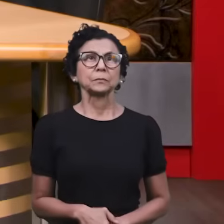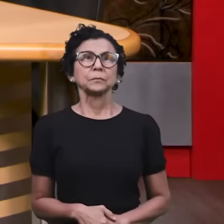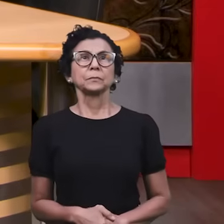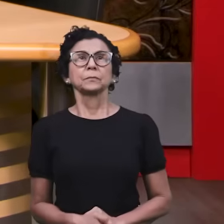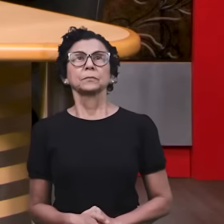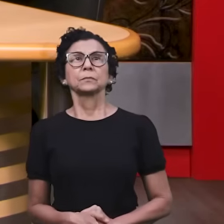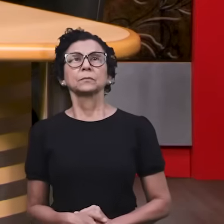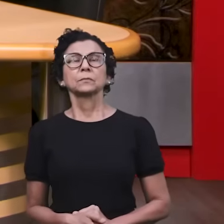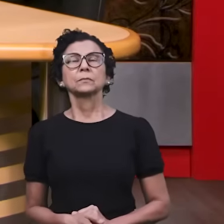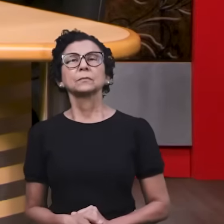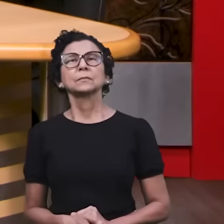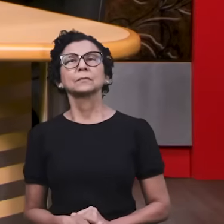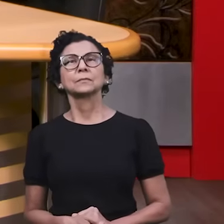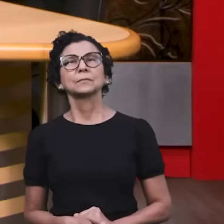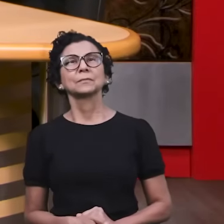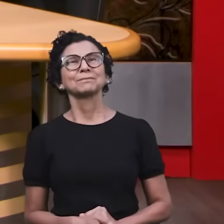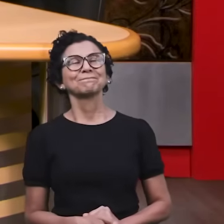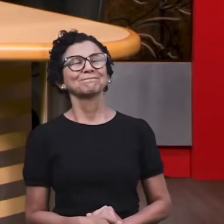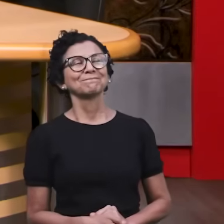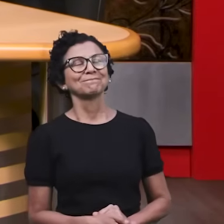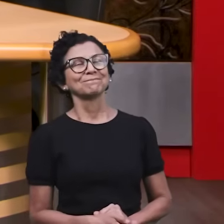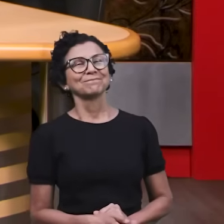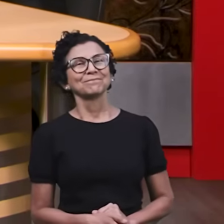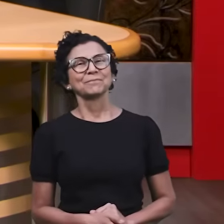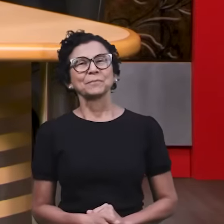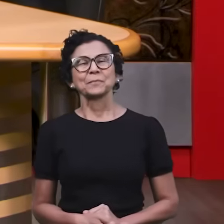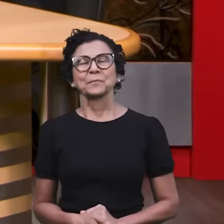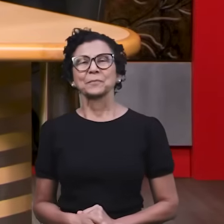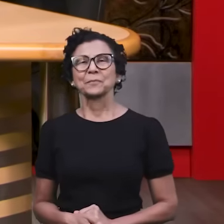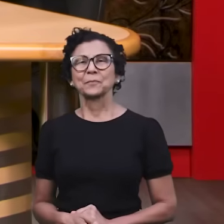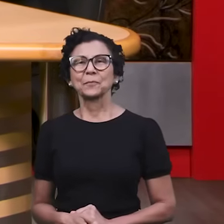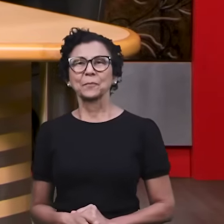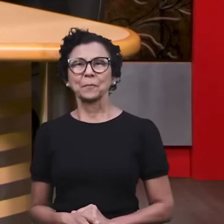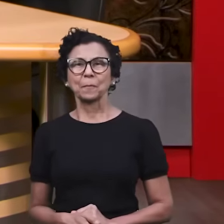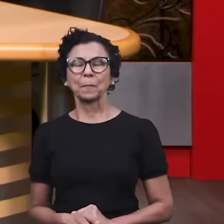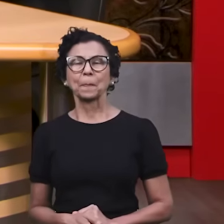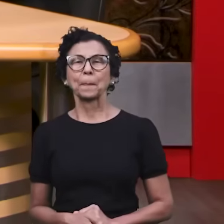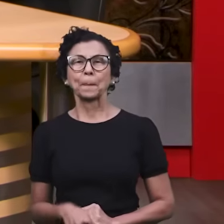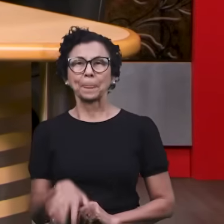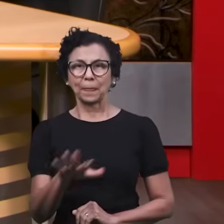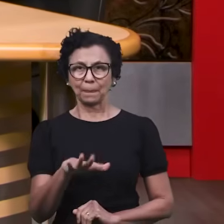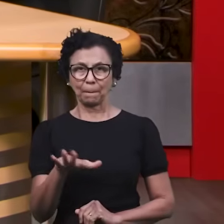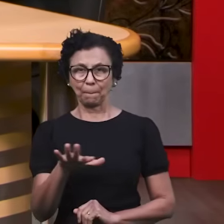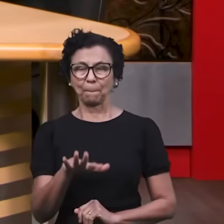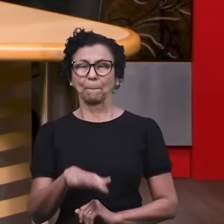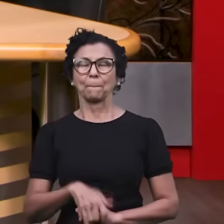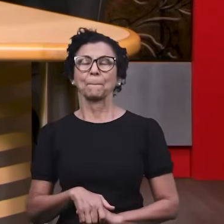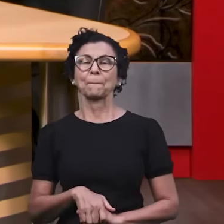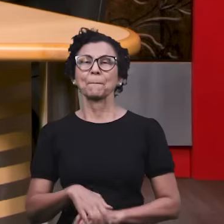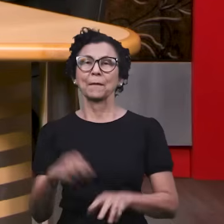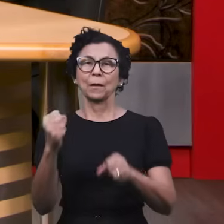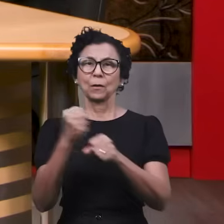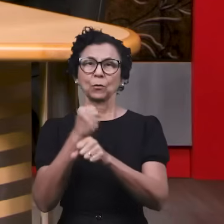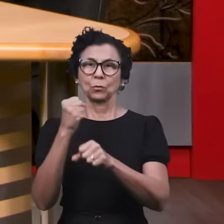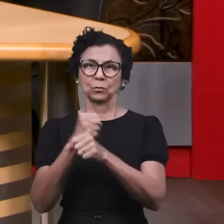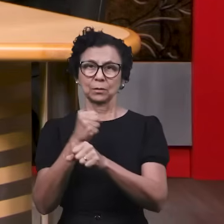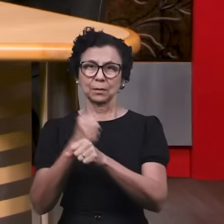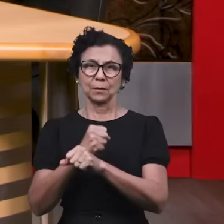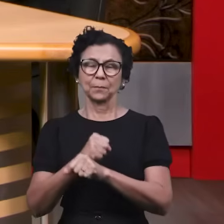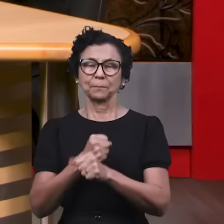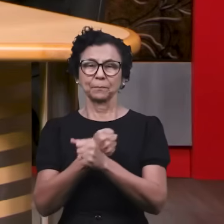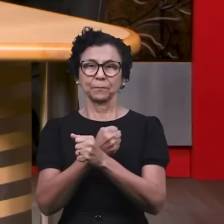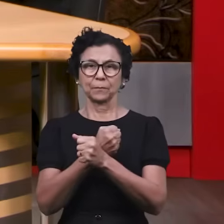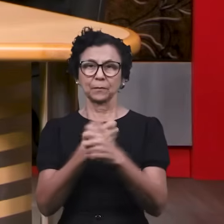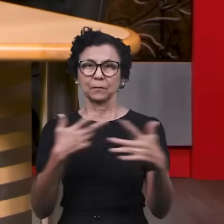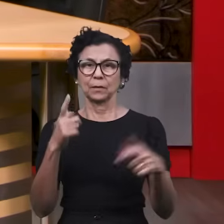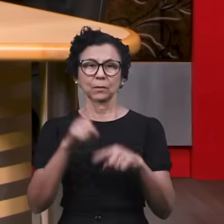Mais que você sempre mexeu com mais de construção. E na construção, você tem vários elementos,